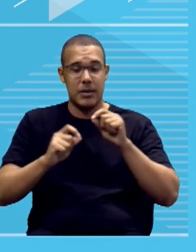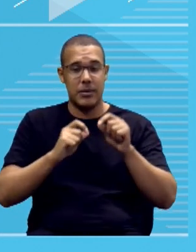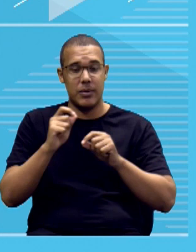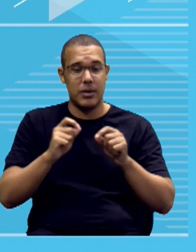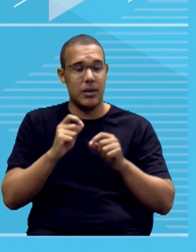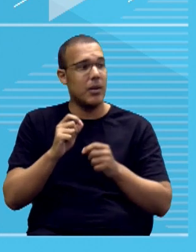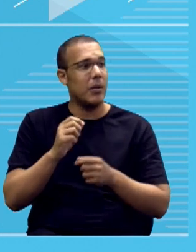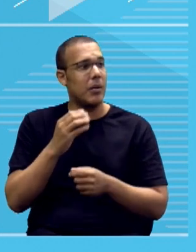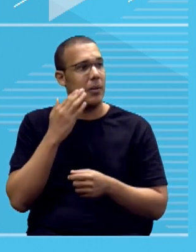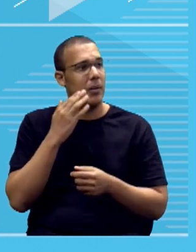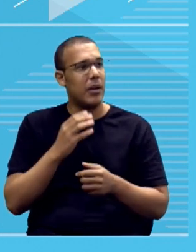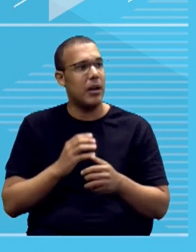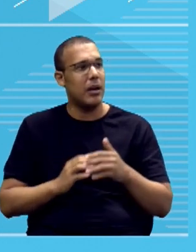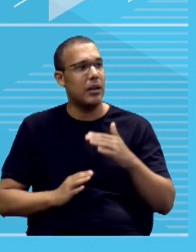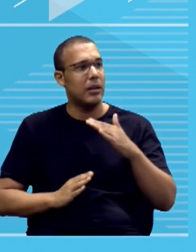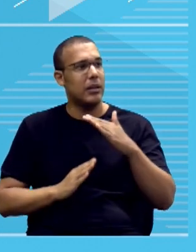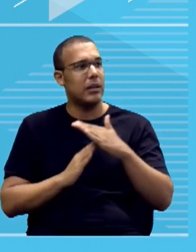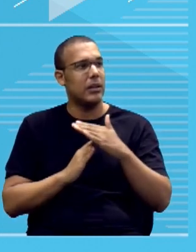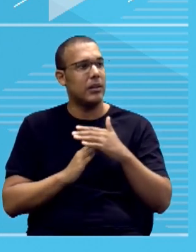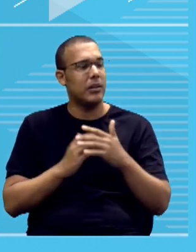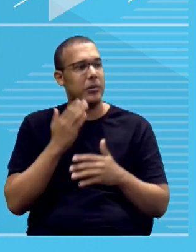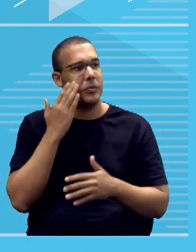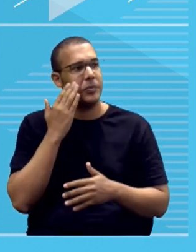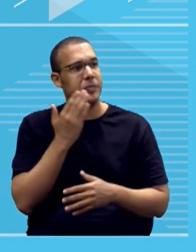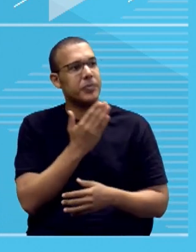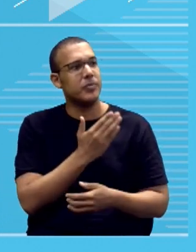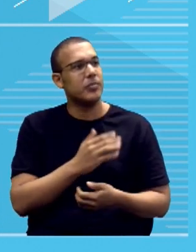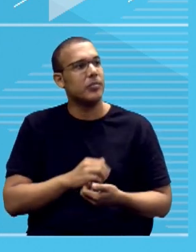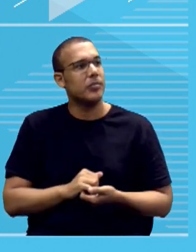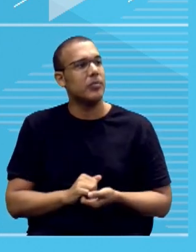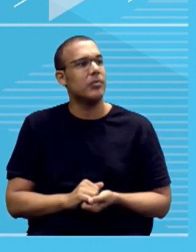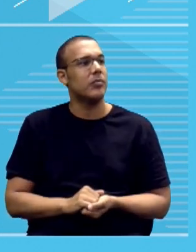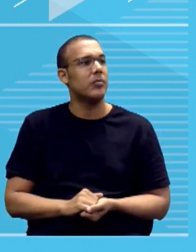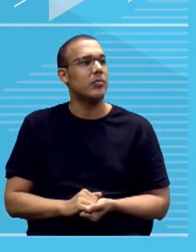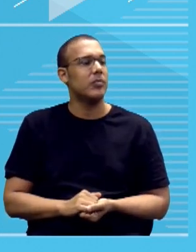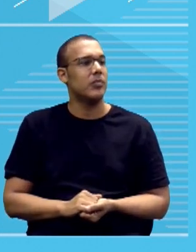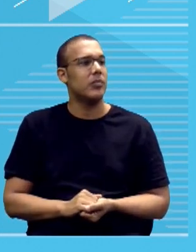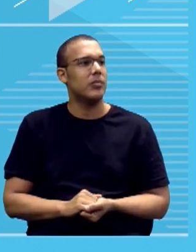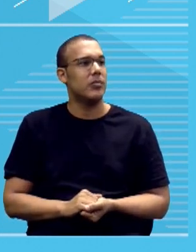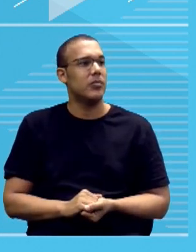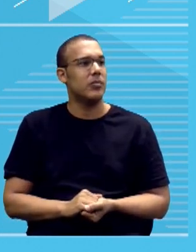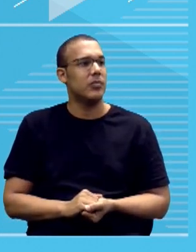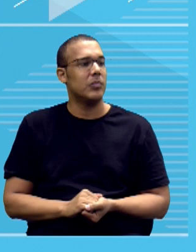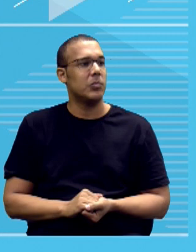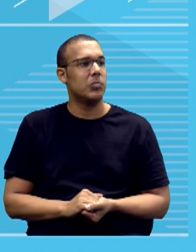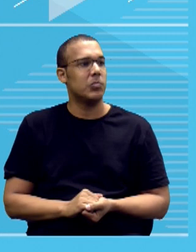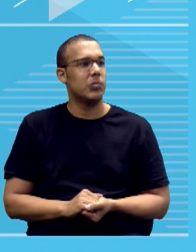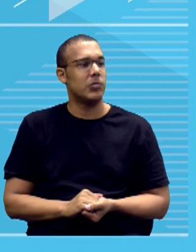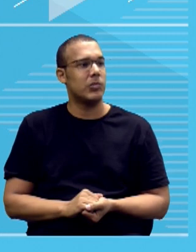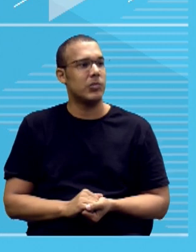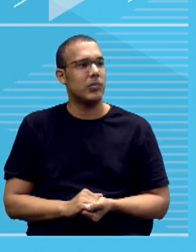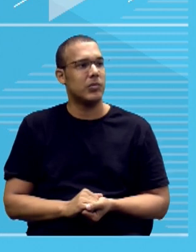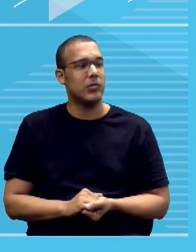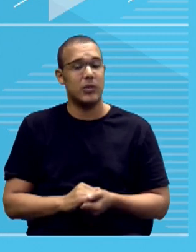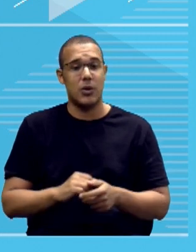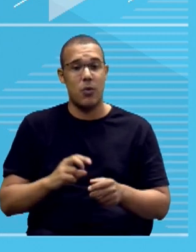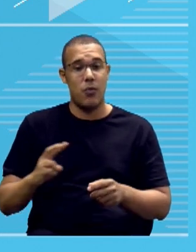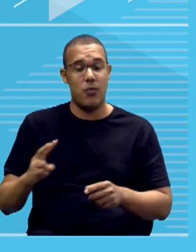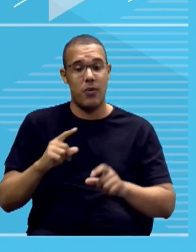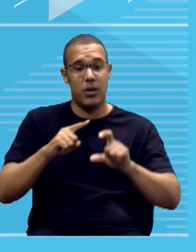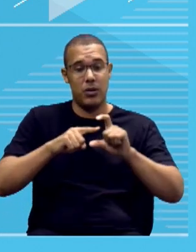resistência é igual a DDP vezes I. Então, o valor da minha corrente é igual a